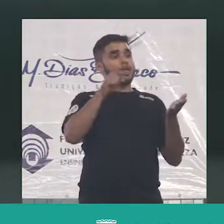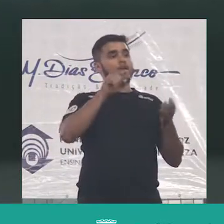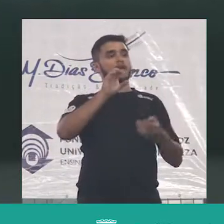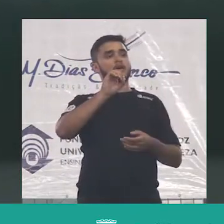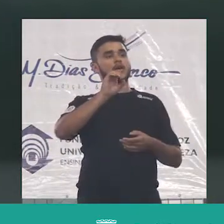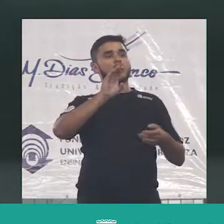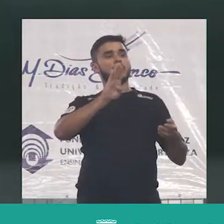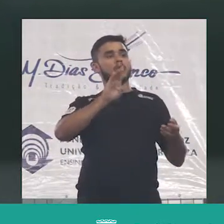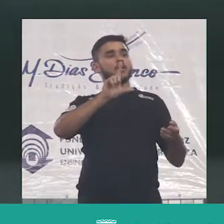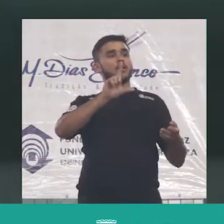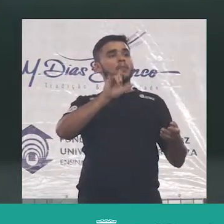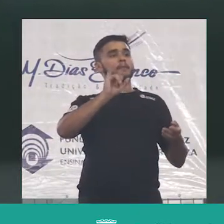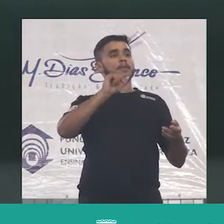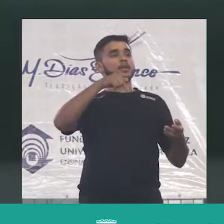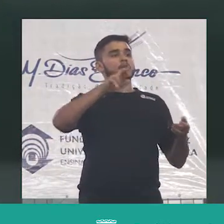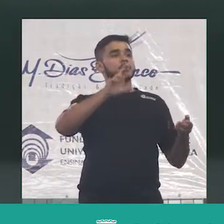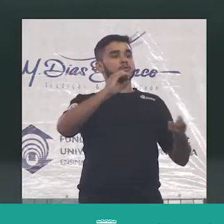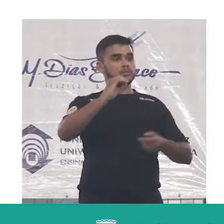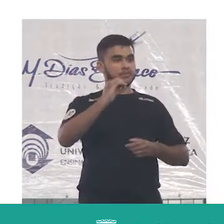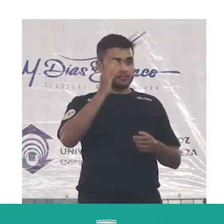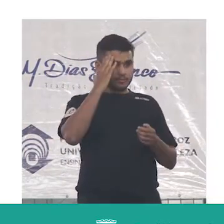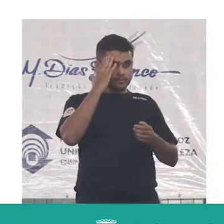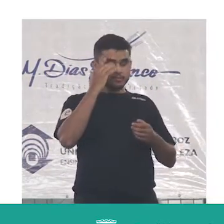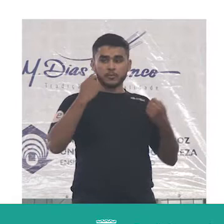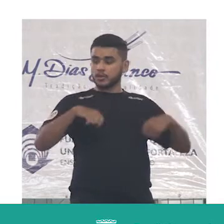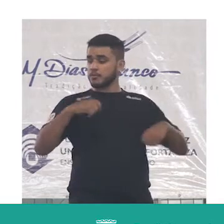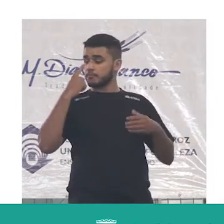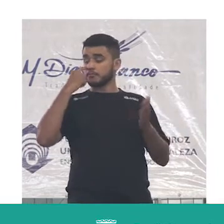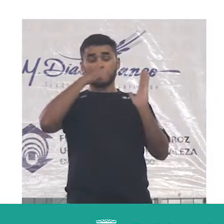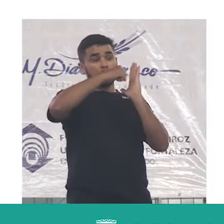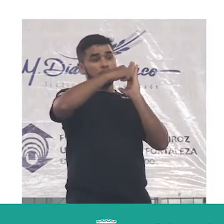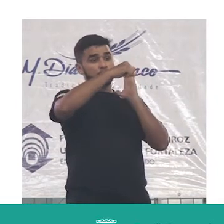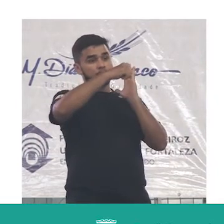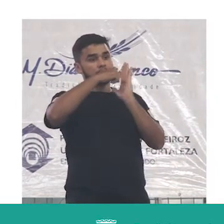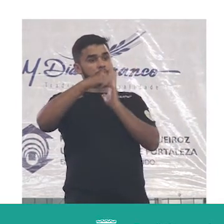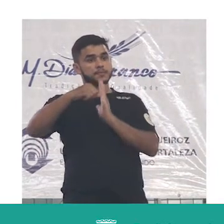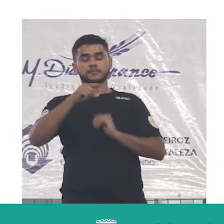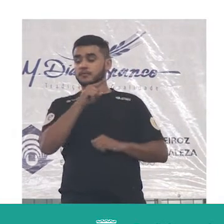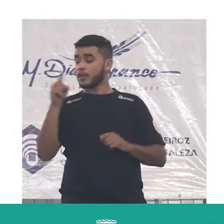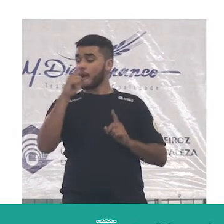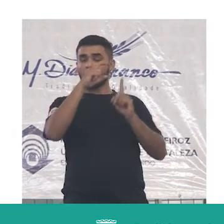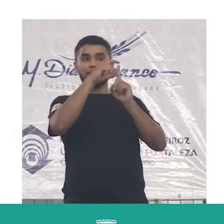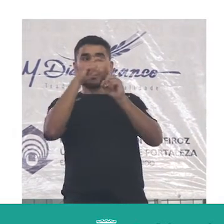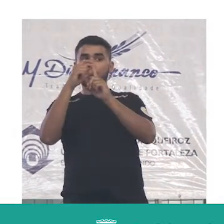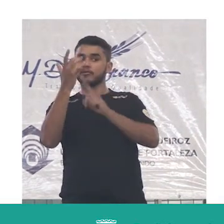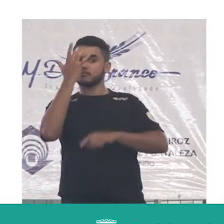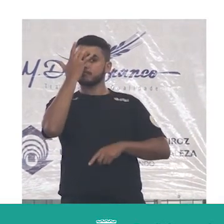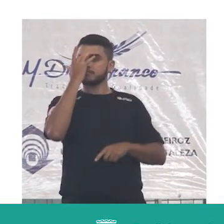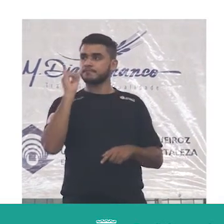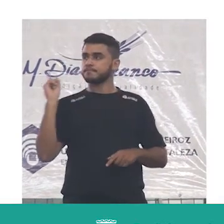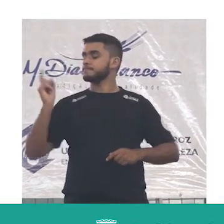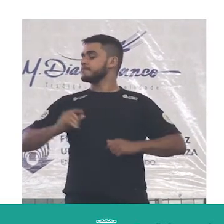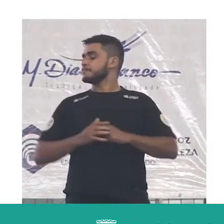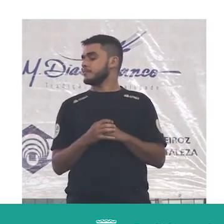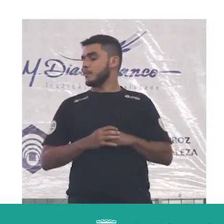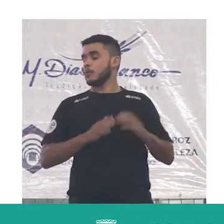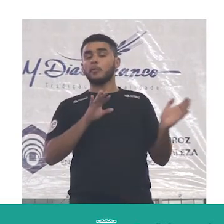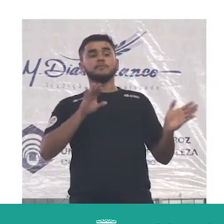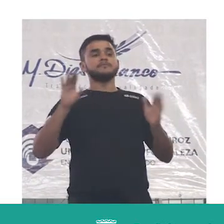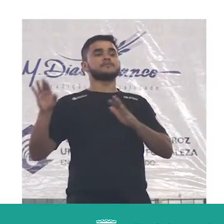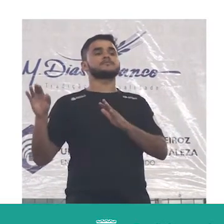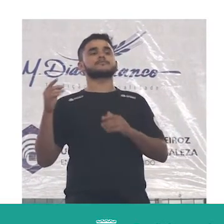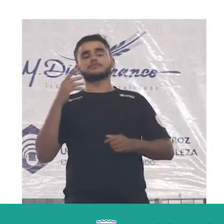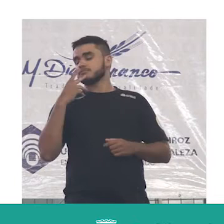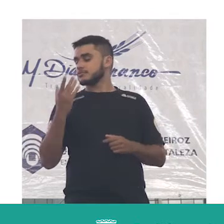oblíquo. Cada palavrinha dessa tem que ser grifada na hora de resolver as questões que caírem na prova de vocês. Avançando um pouco mais,